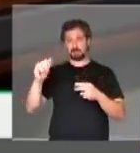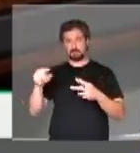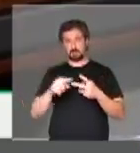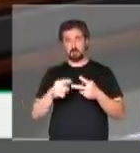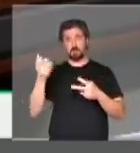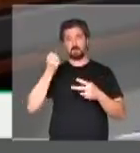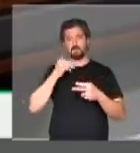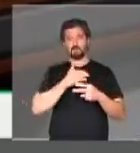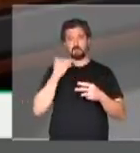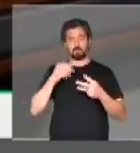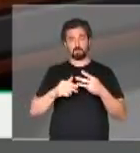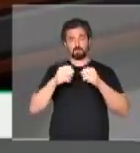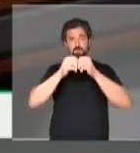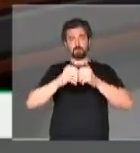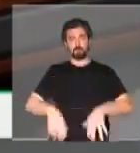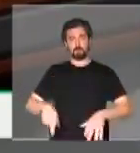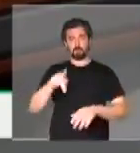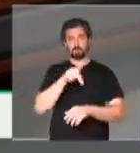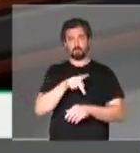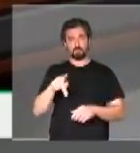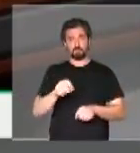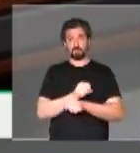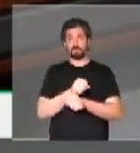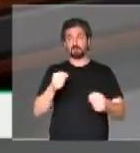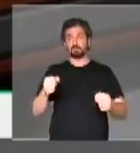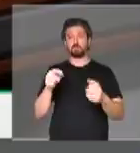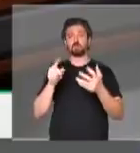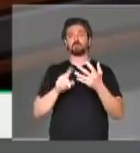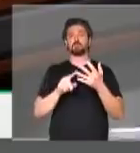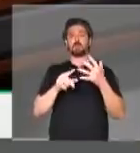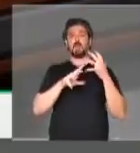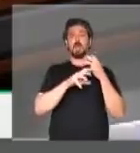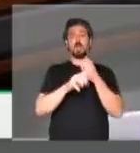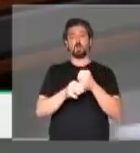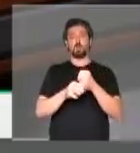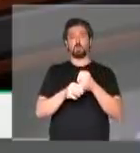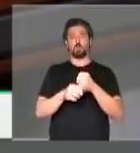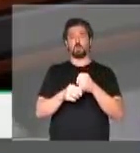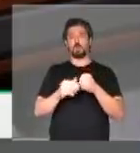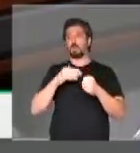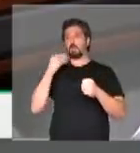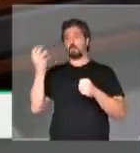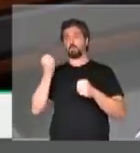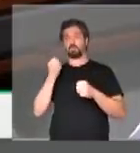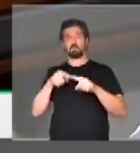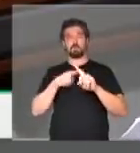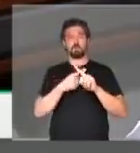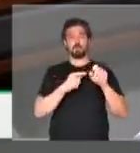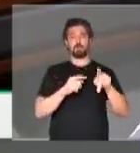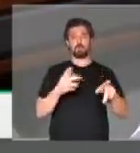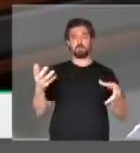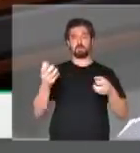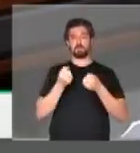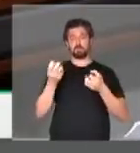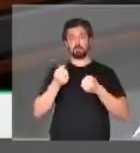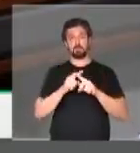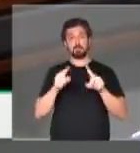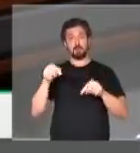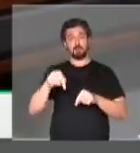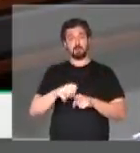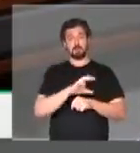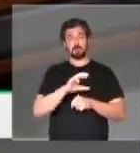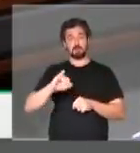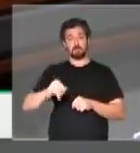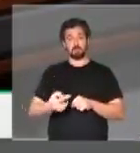morte, prejuízo para os professores, a impossibilidade de acúmulo de benefícios, mas aqui na CCJ nos cabe